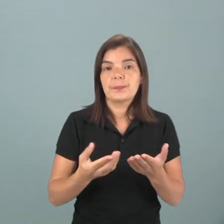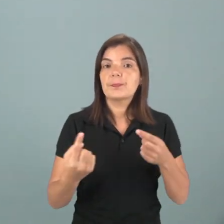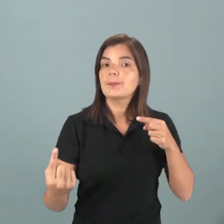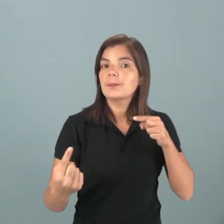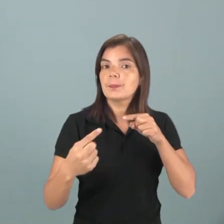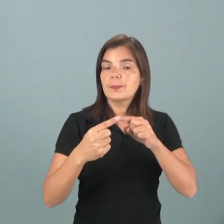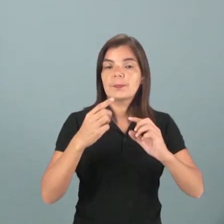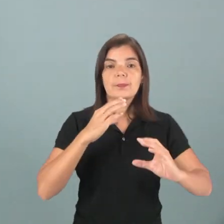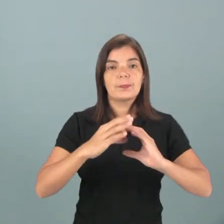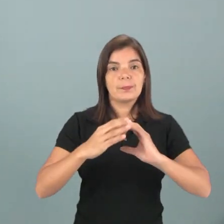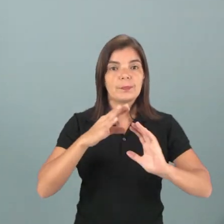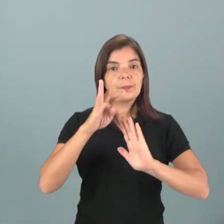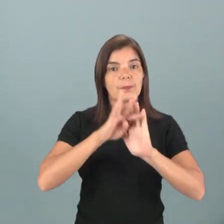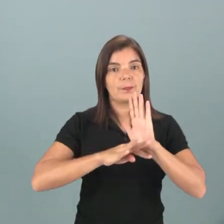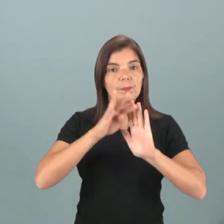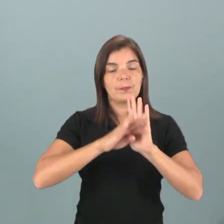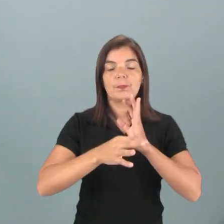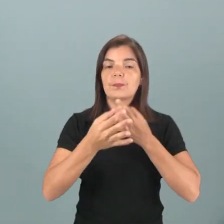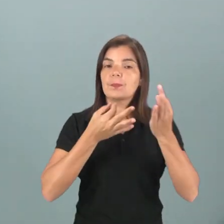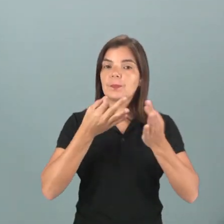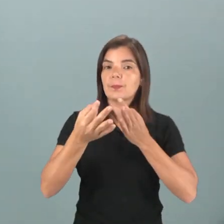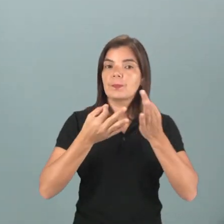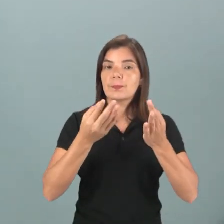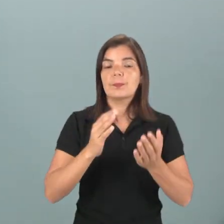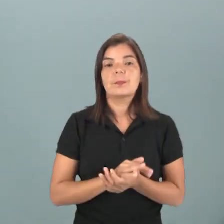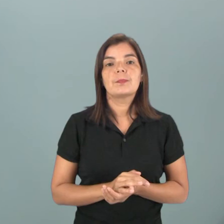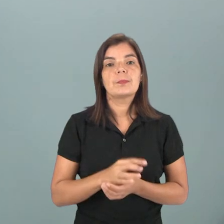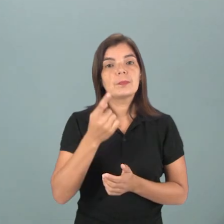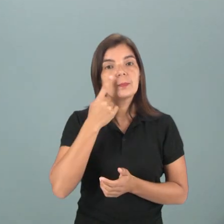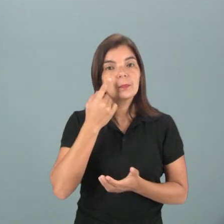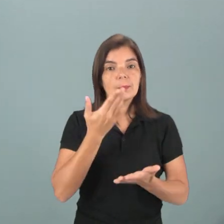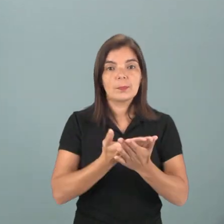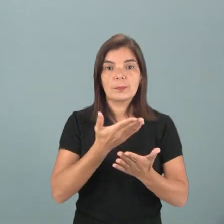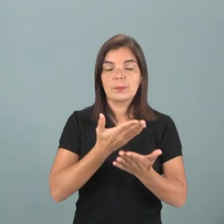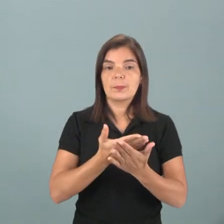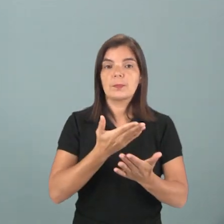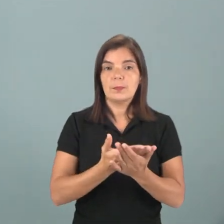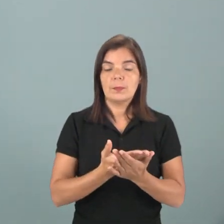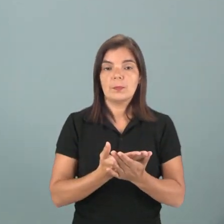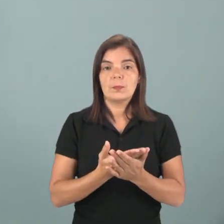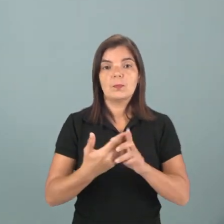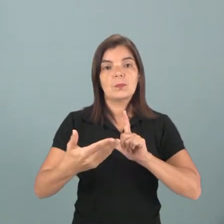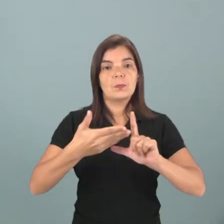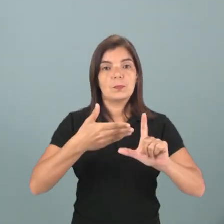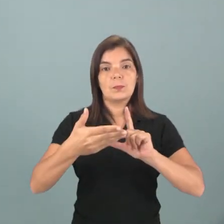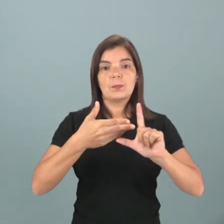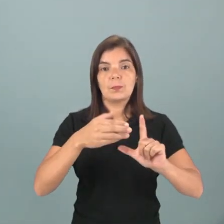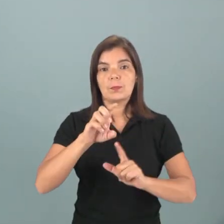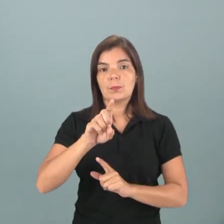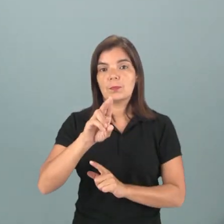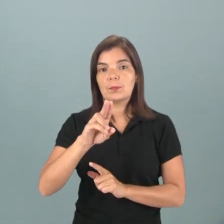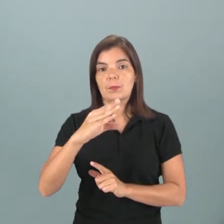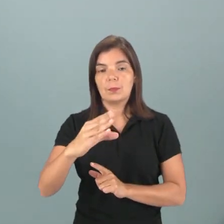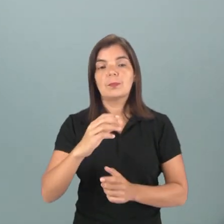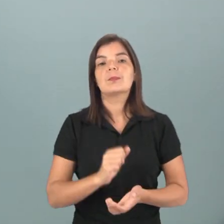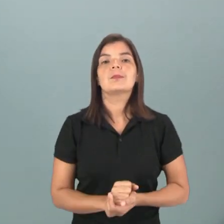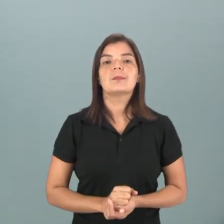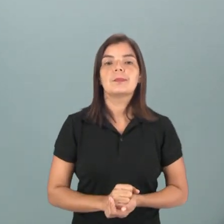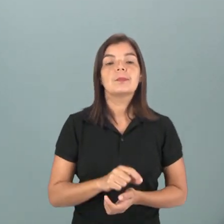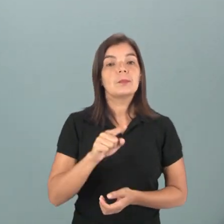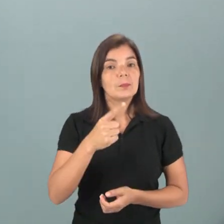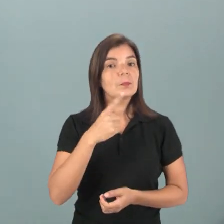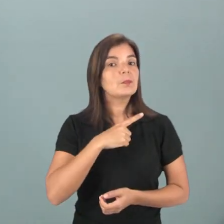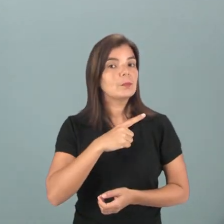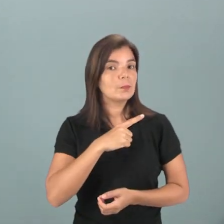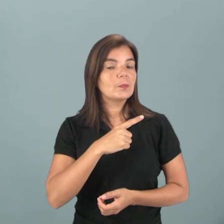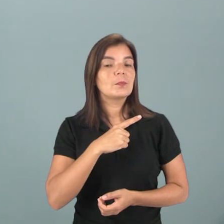intenção comunicativa dos textos argumentativos. E para rever essa aula, acessem o portal Eduquiacre.